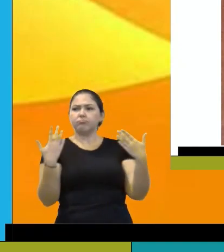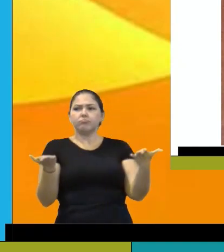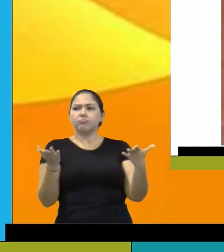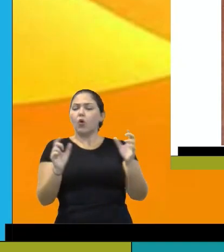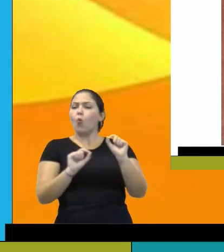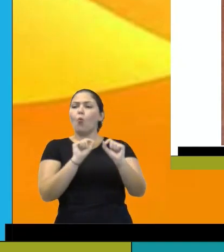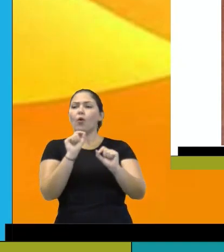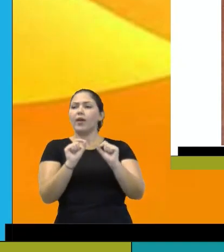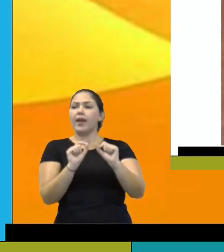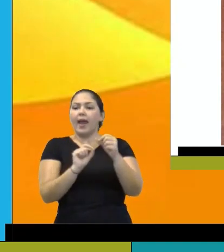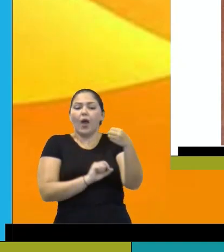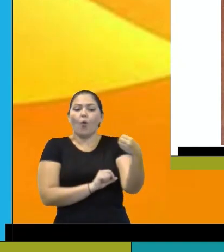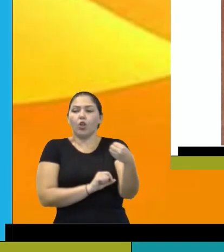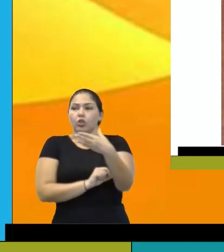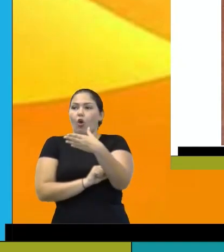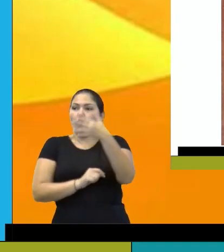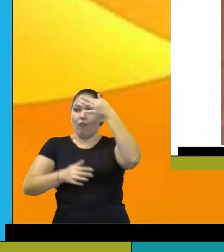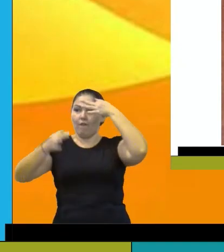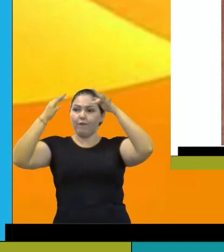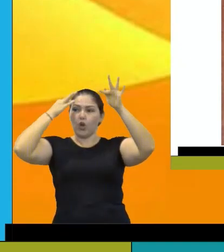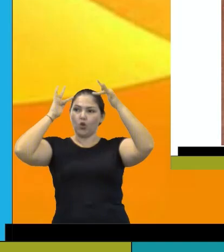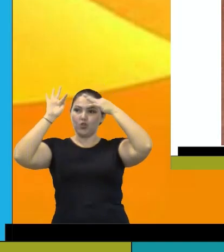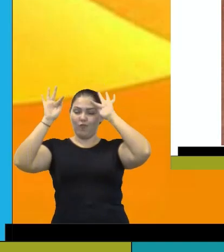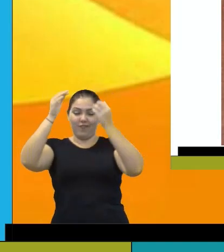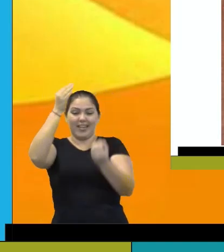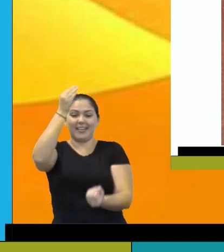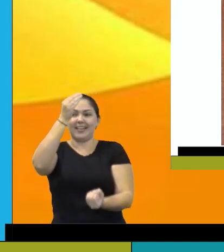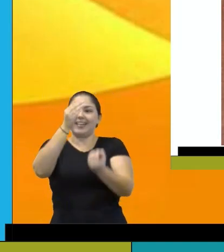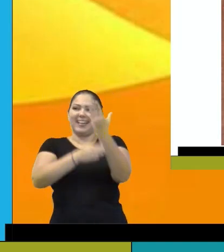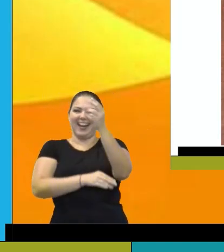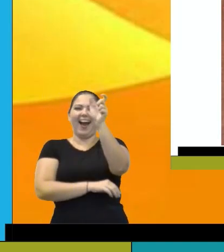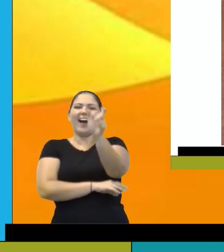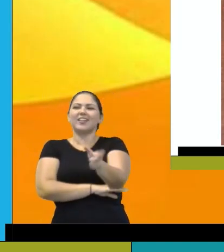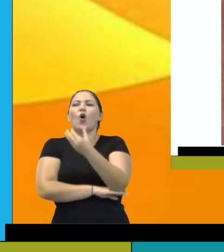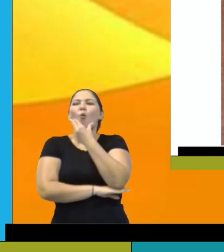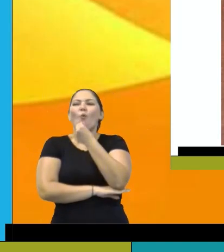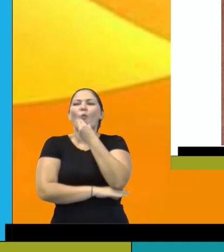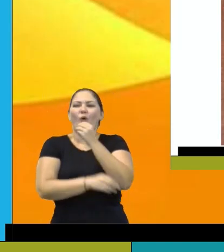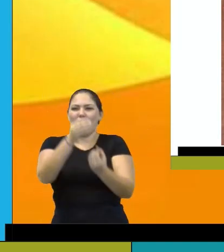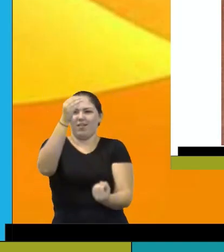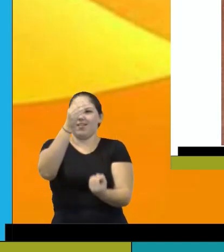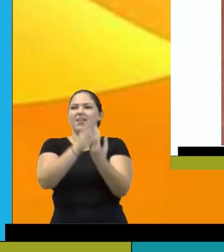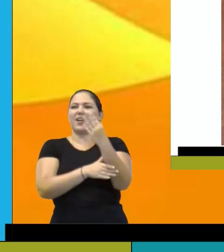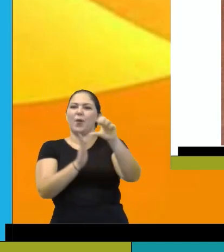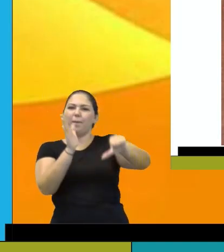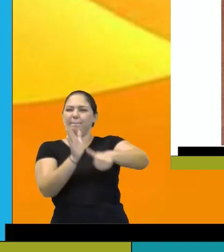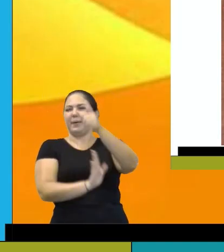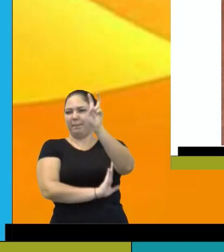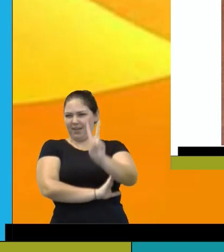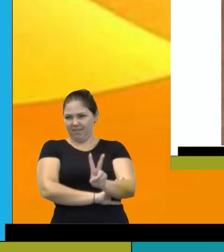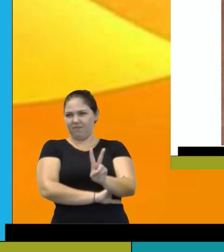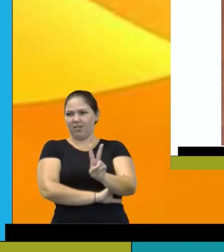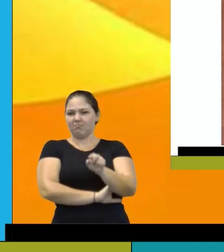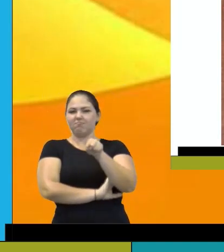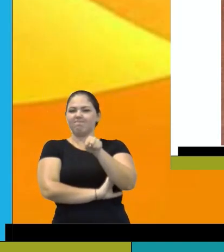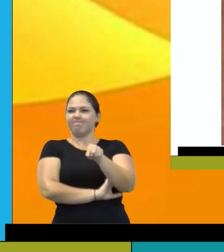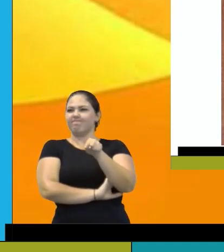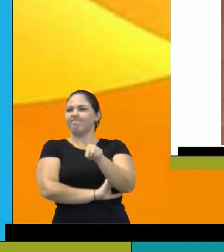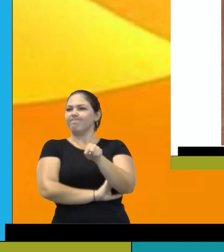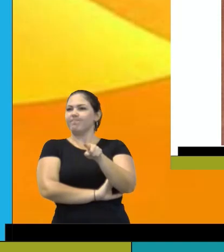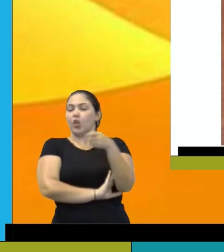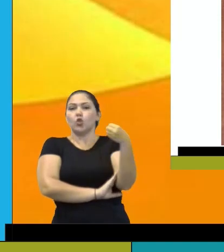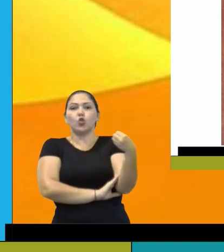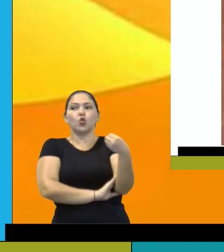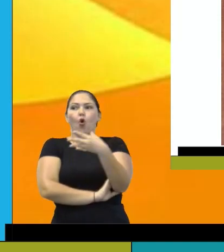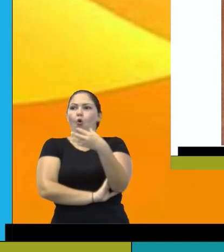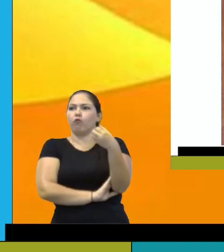nova concepção filosófica inaugurada por Maquiavel, que rompeu com tudo, absolutamente tudo